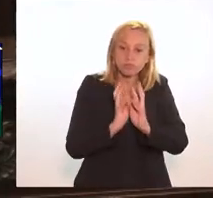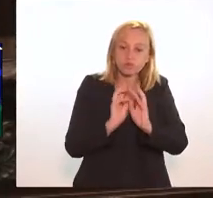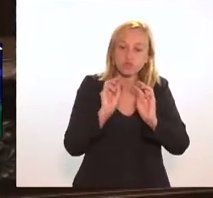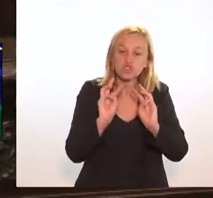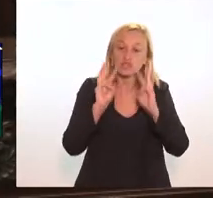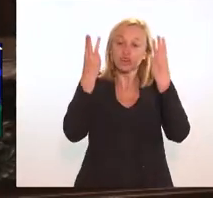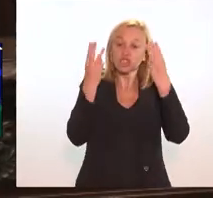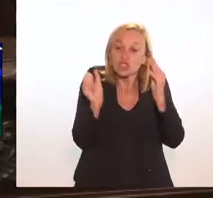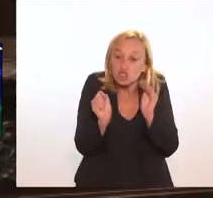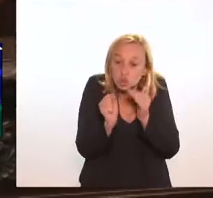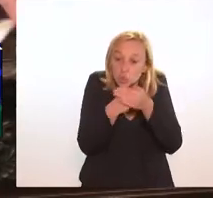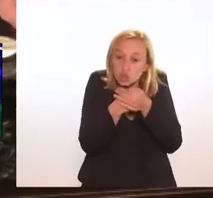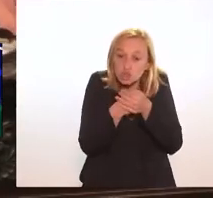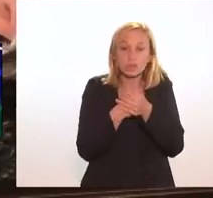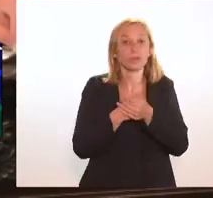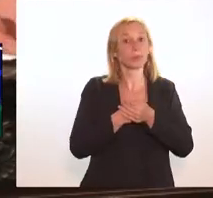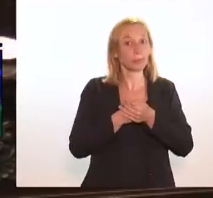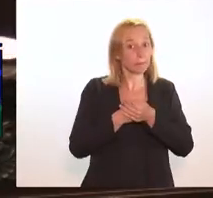clandestinos.